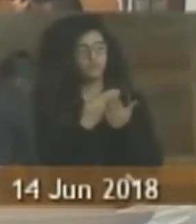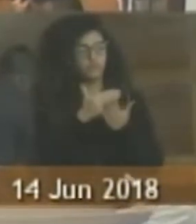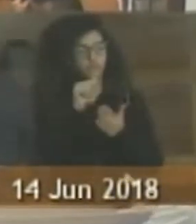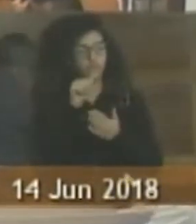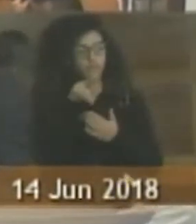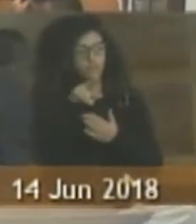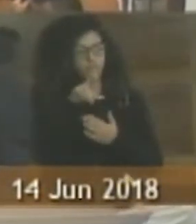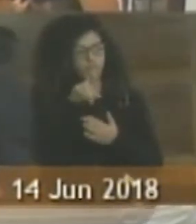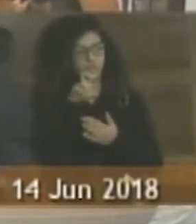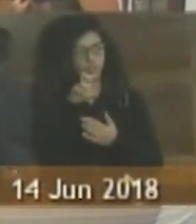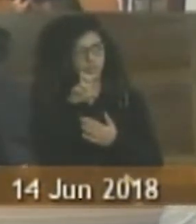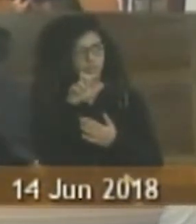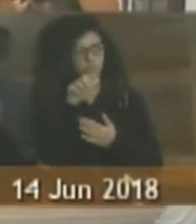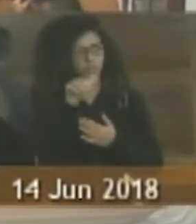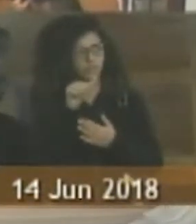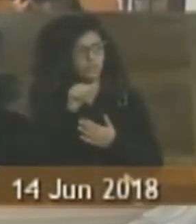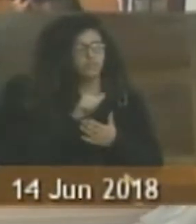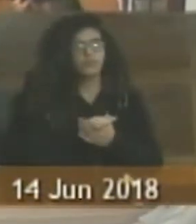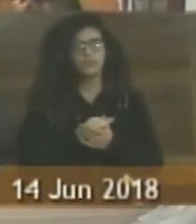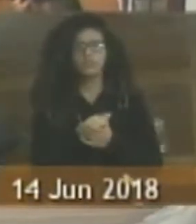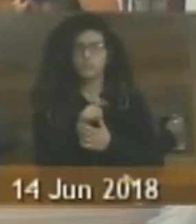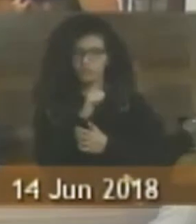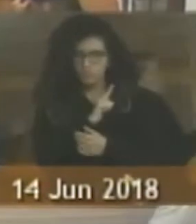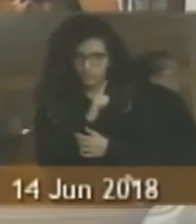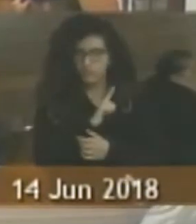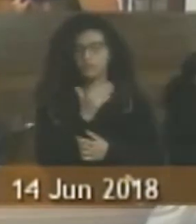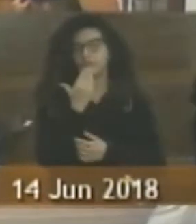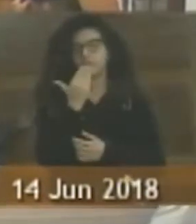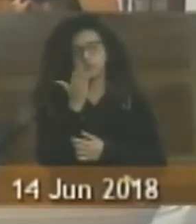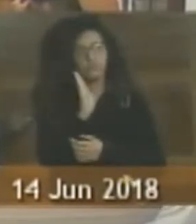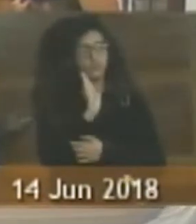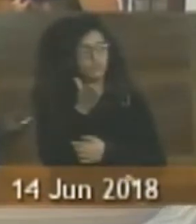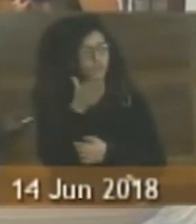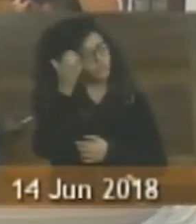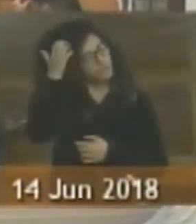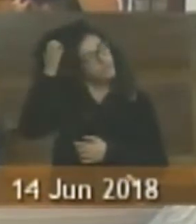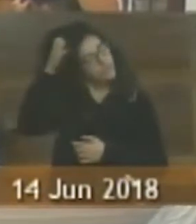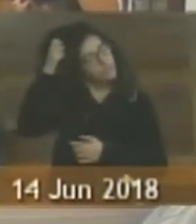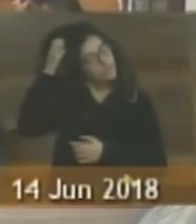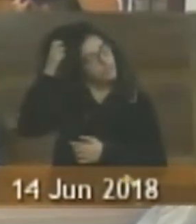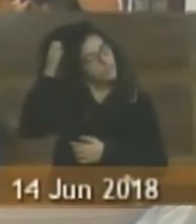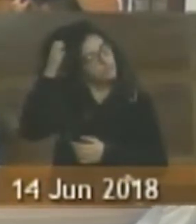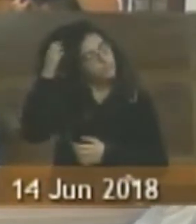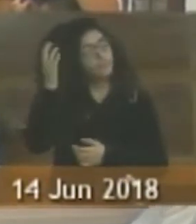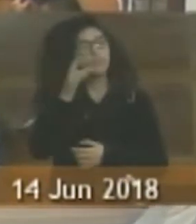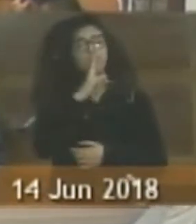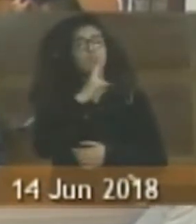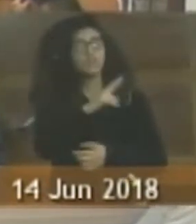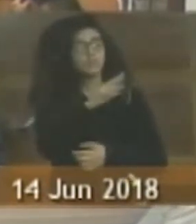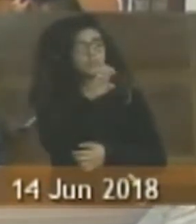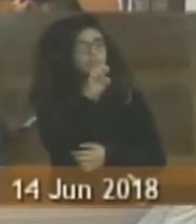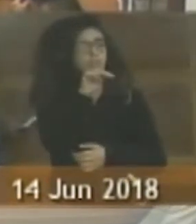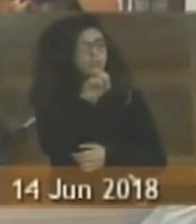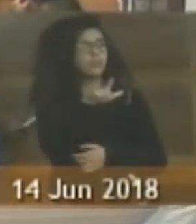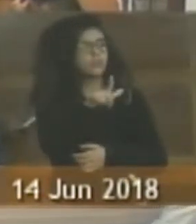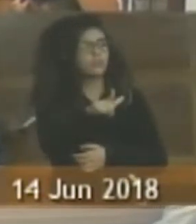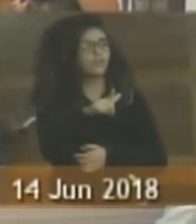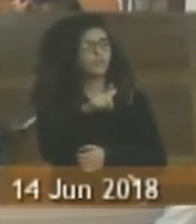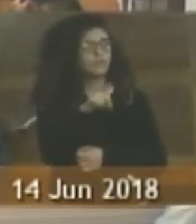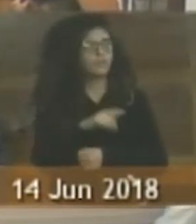Pires. Então, quer dizer, consta, né, a minha assessoria acabou de trazer aqui a resposta da ENEL, né, que está